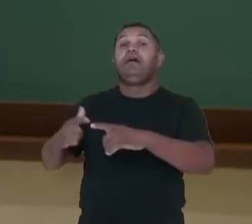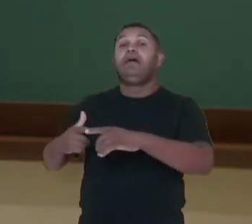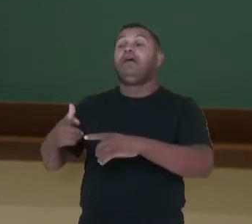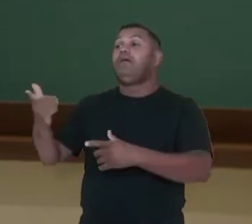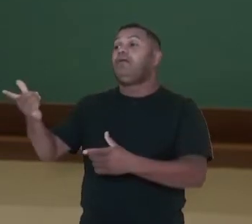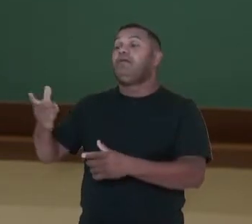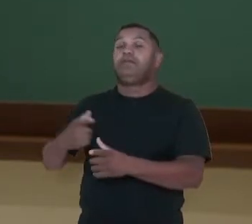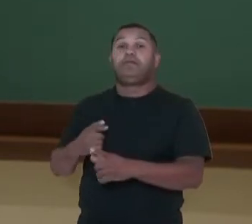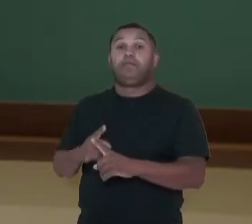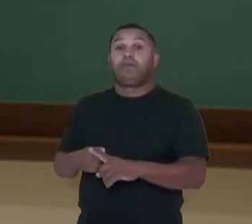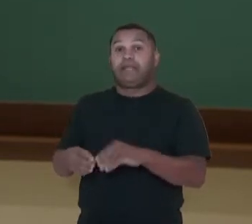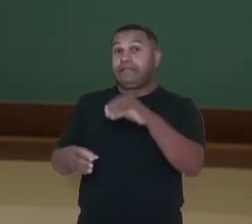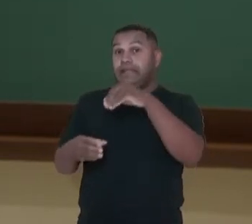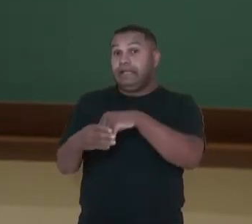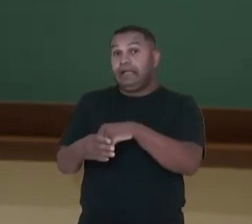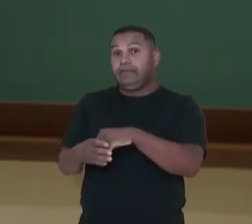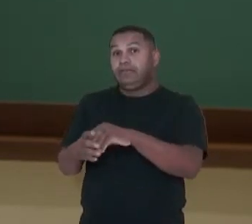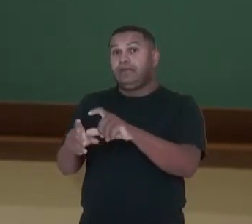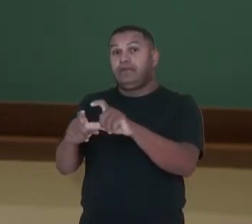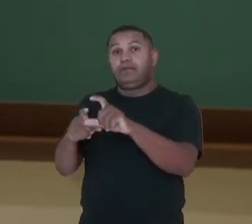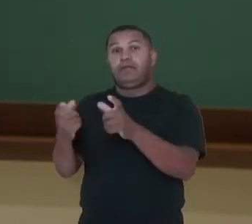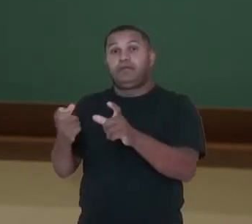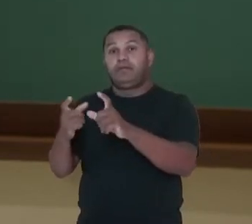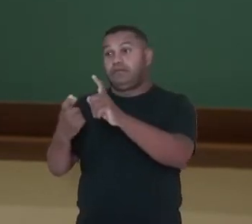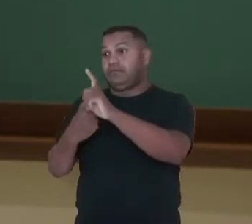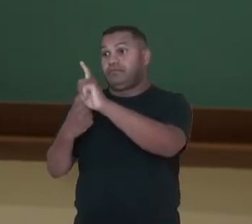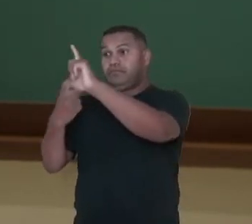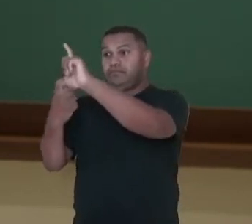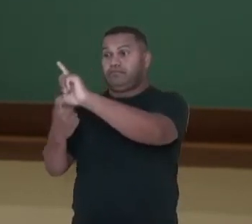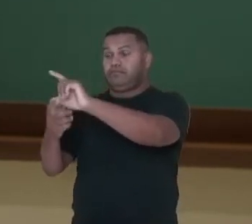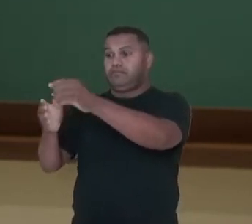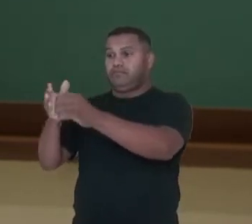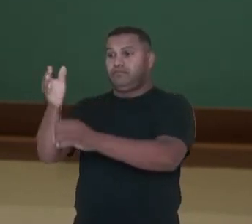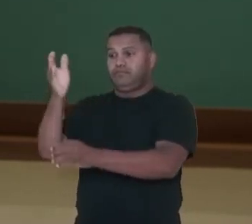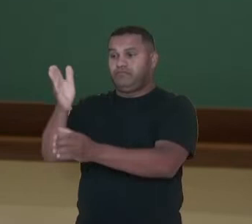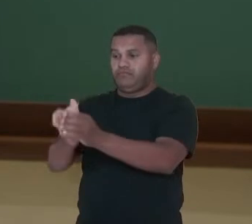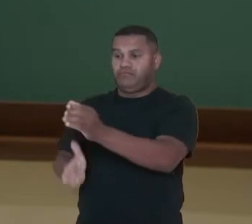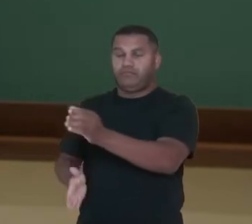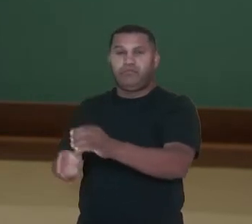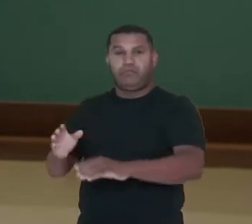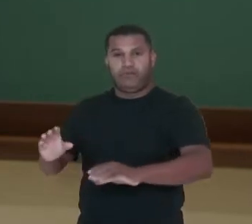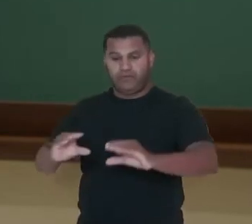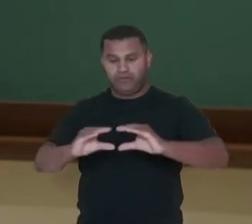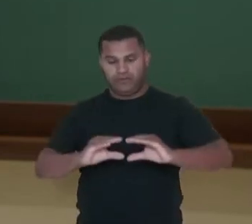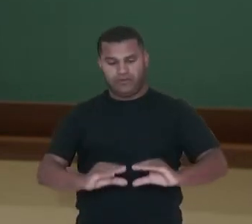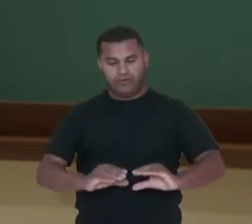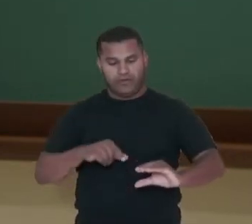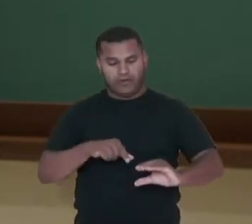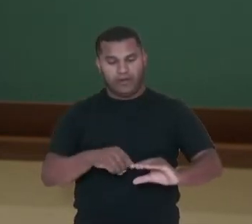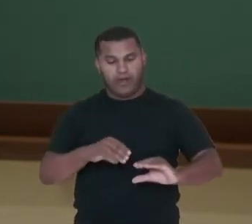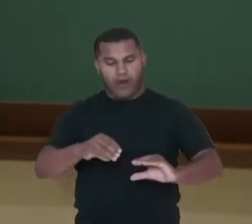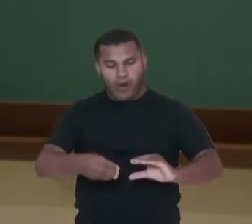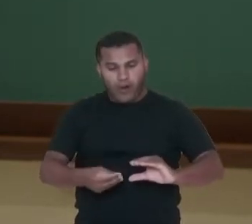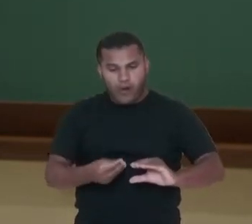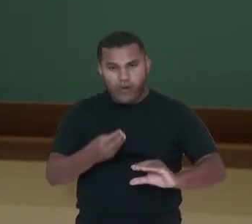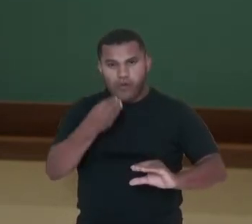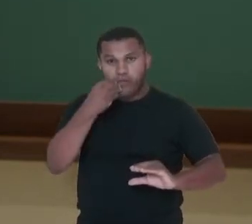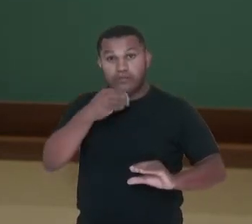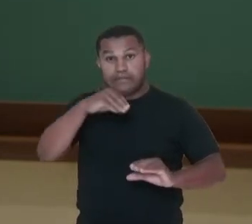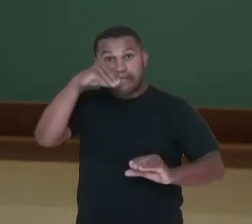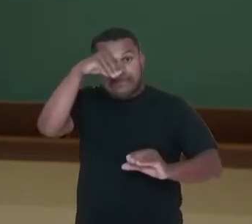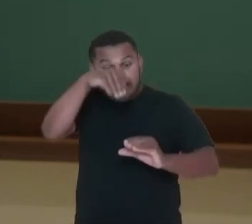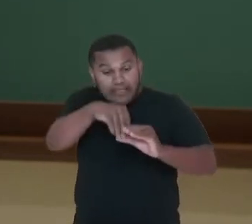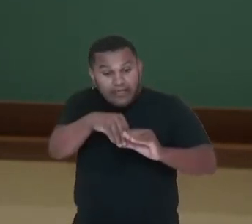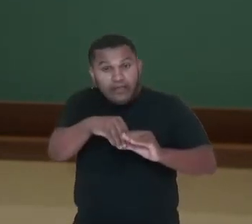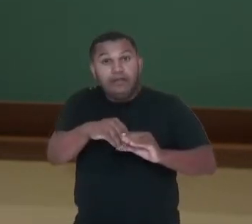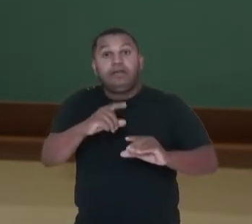hospedeiro intermediário da tênia saginata. Tem a tênia sólio, né, que tem como o hospedeiro intermediário